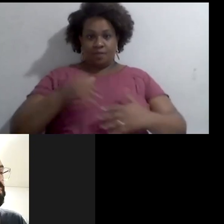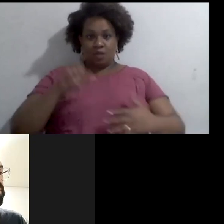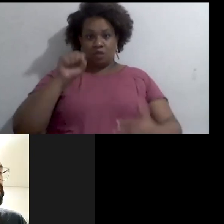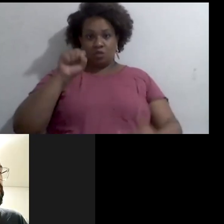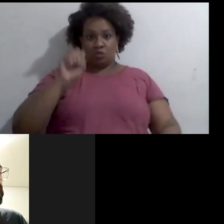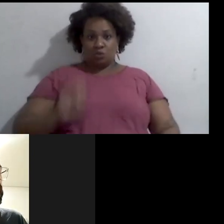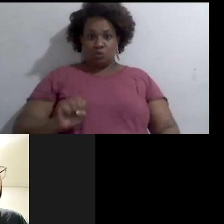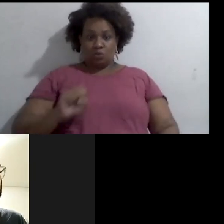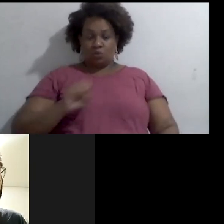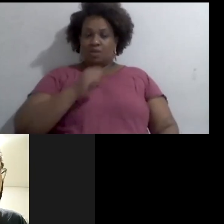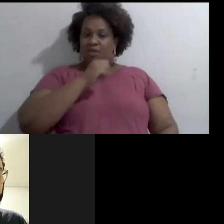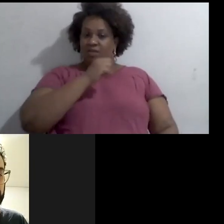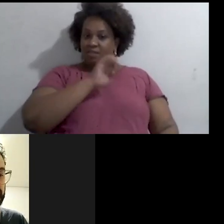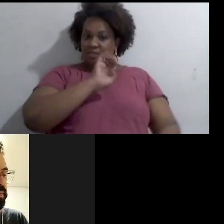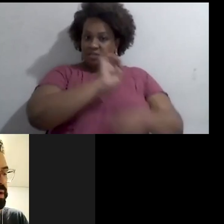estado,